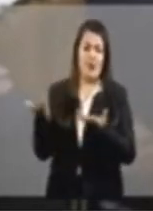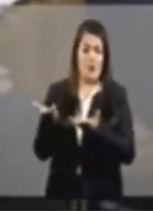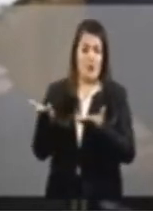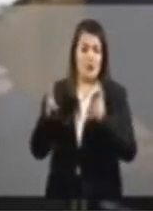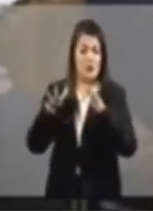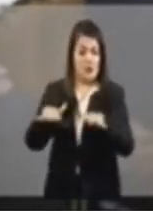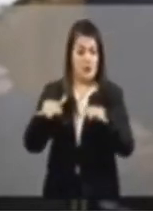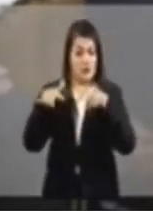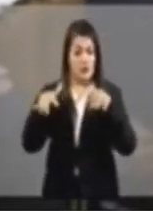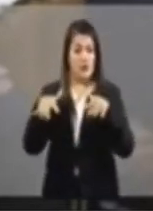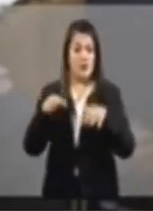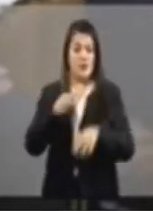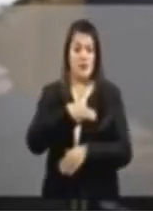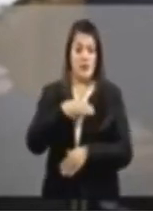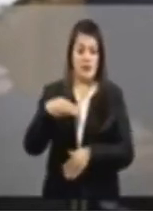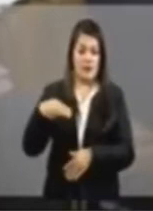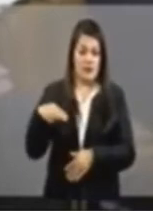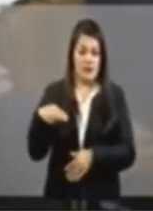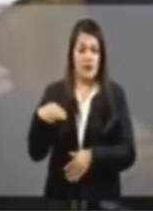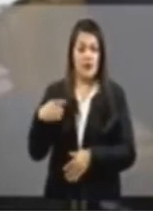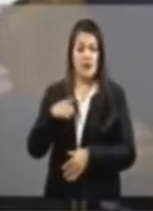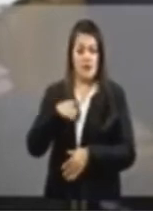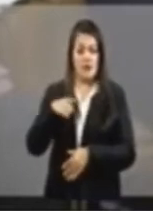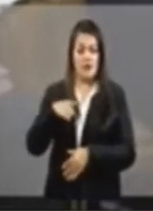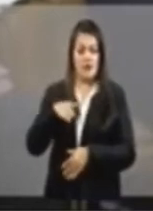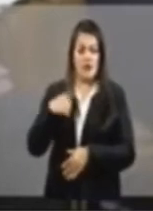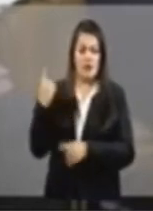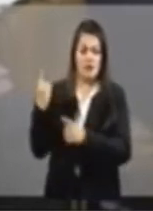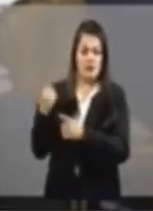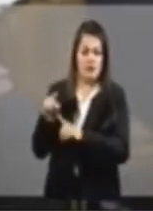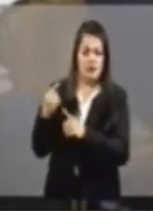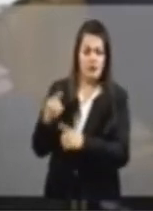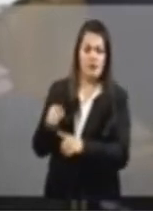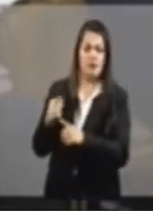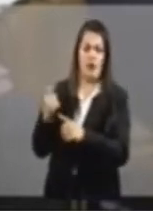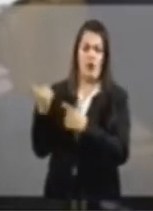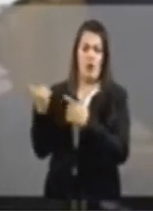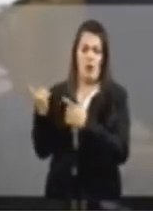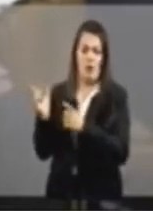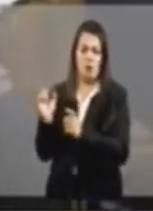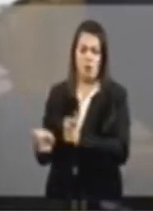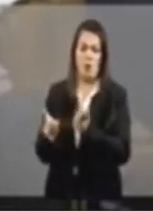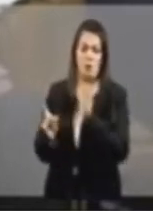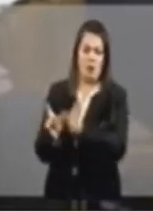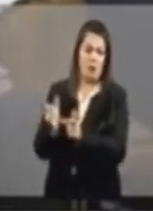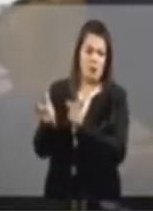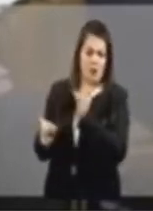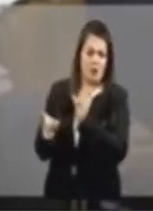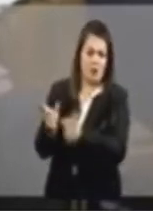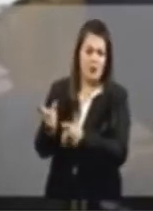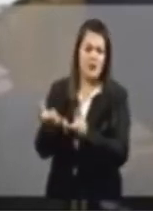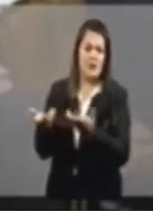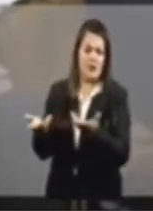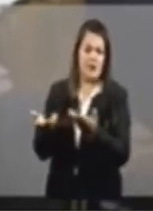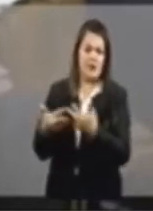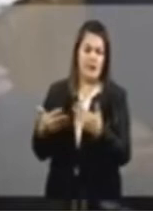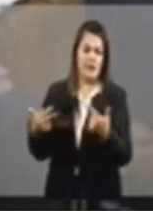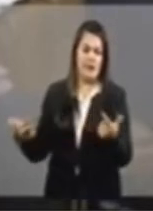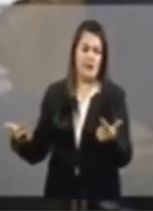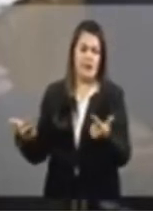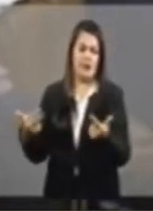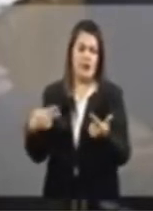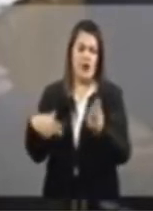dos seus ministros têm sofrido mais do que críticas verdadeiros ataques que configuram uma onde de ataques à